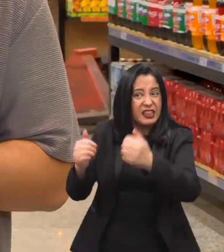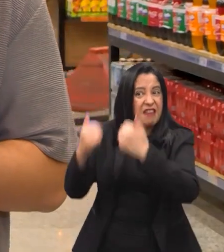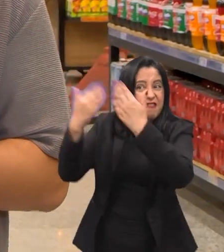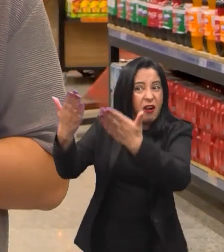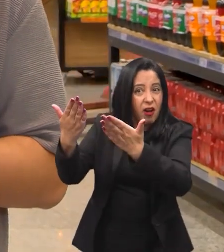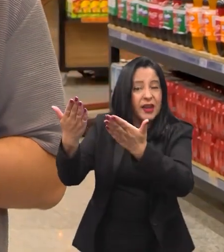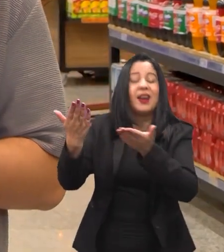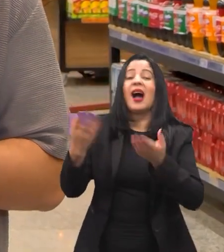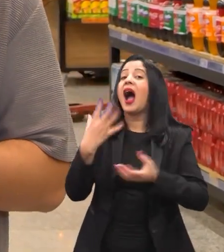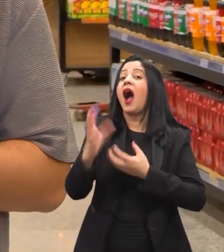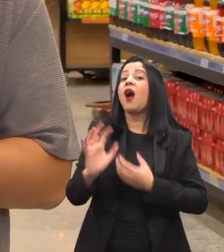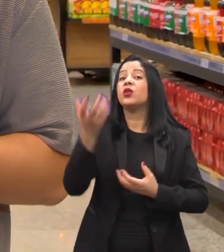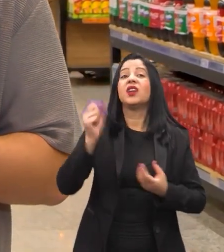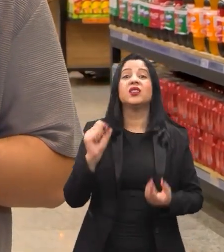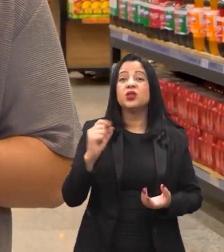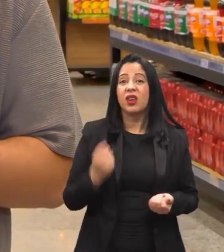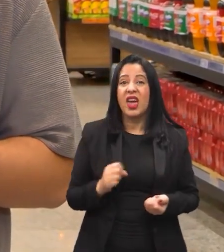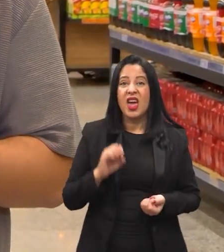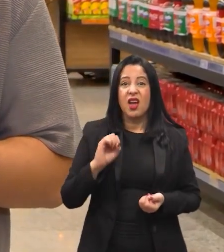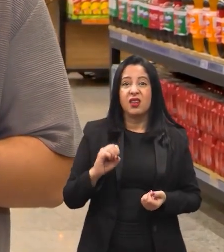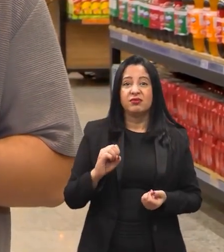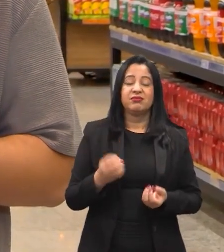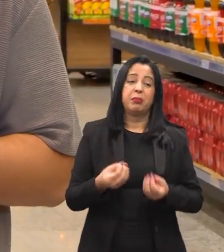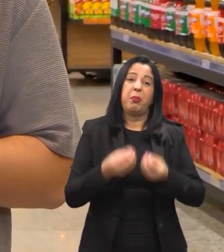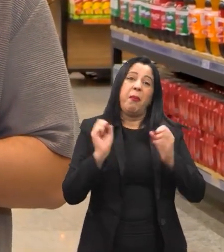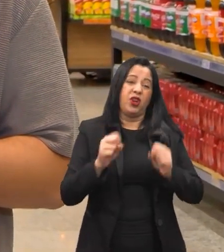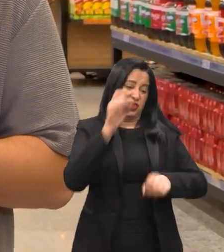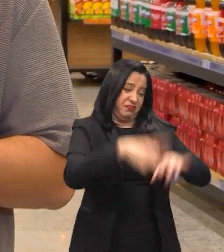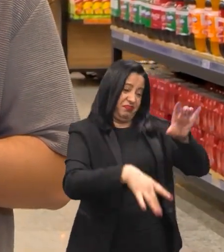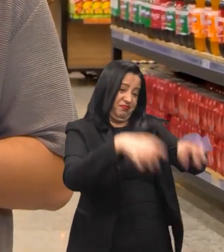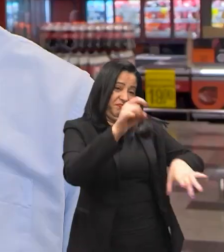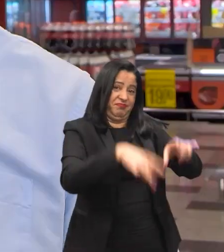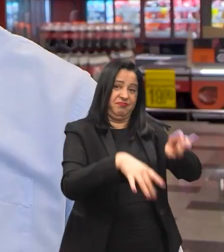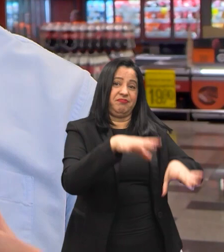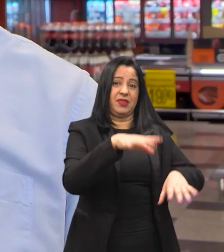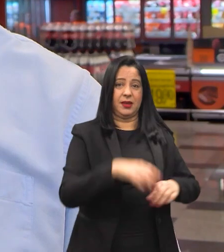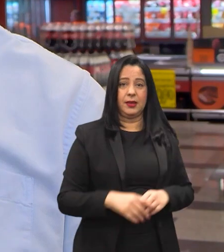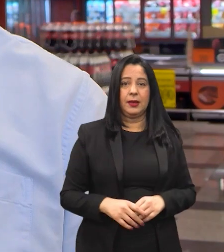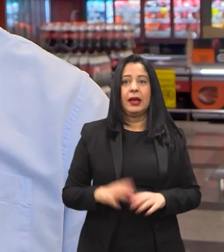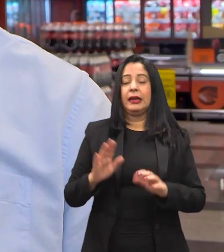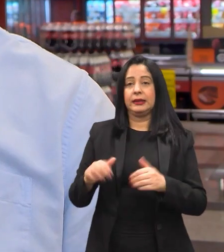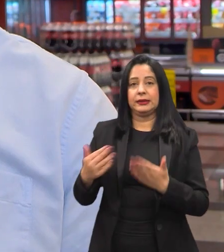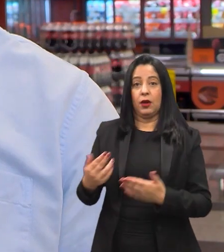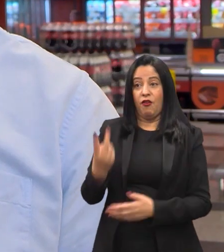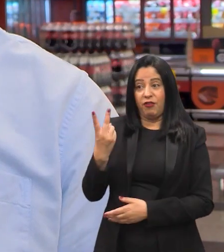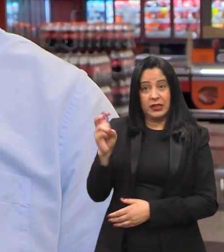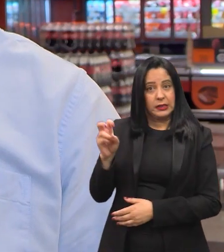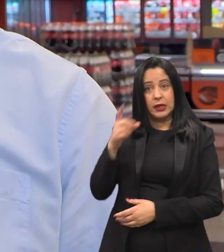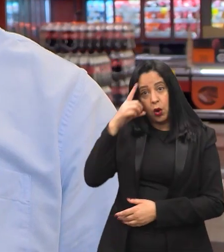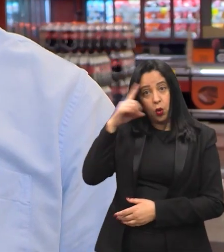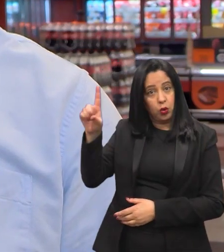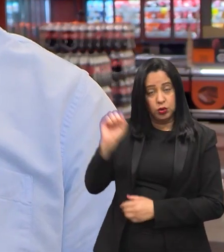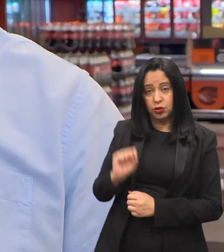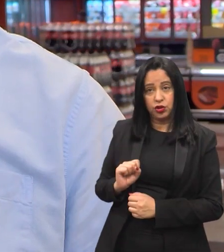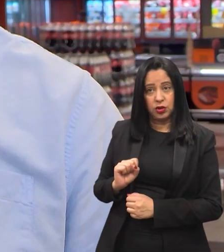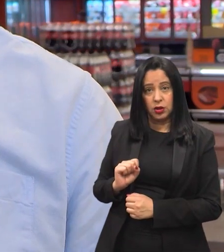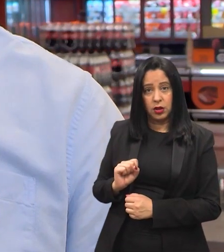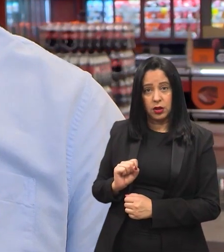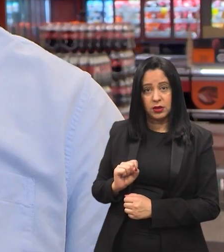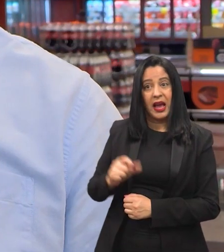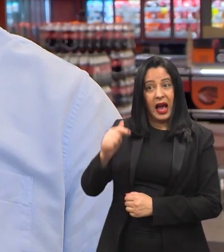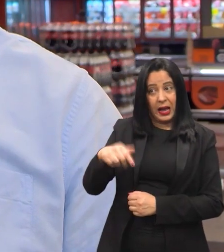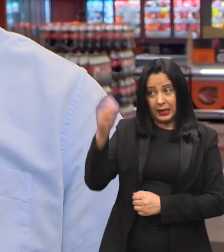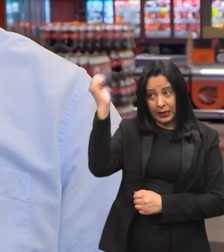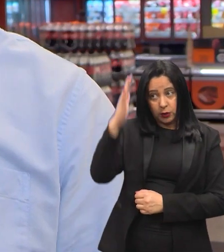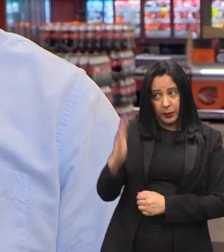exportados, fica a seguinte situação: ou vende tudo ou joga fora. O ovo produziu 25 dias, né, e aí o mercado